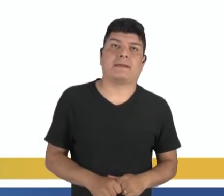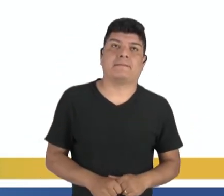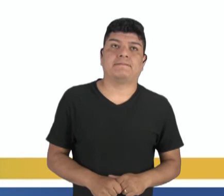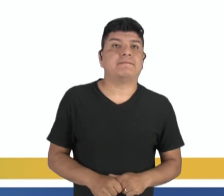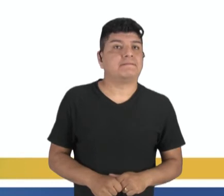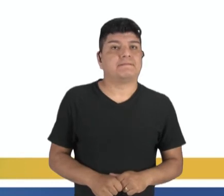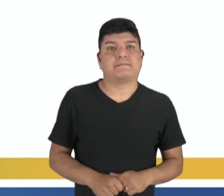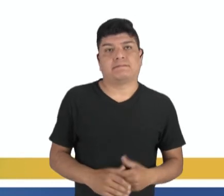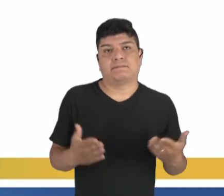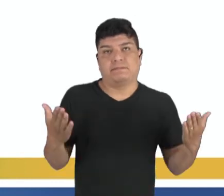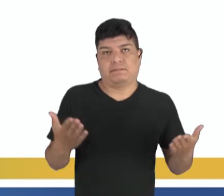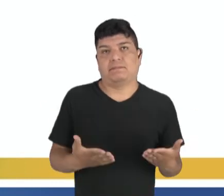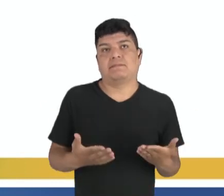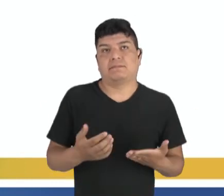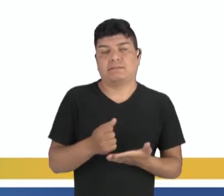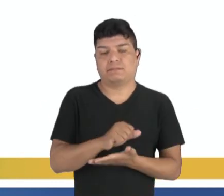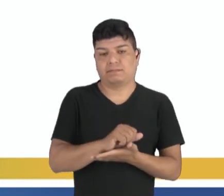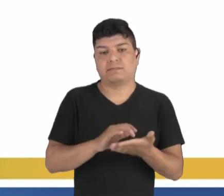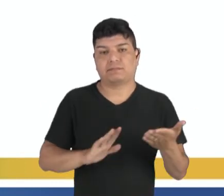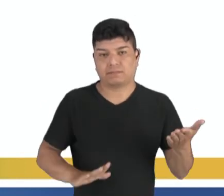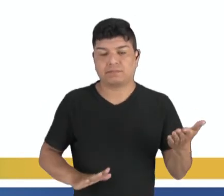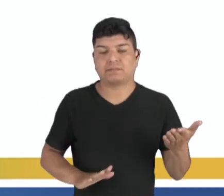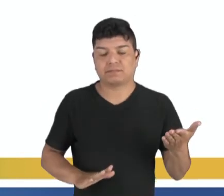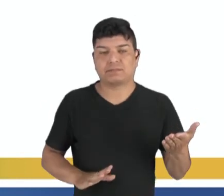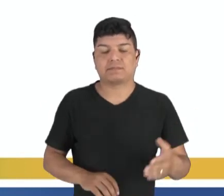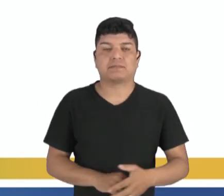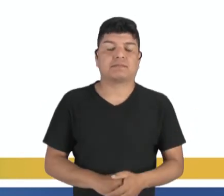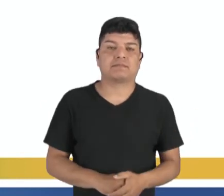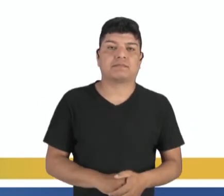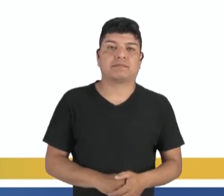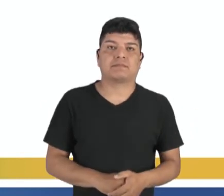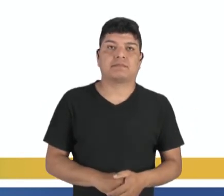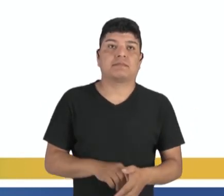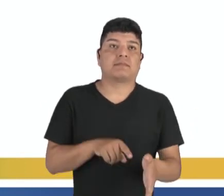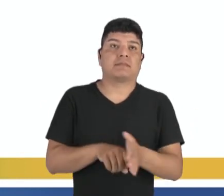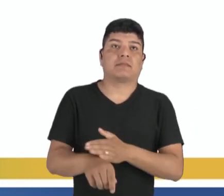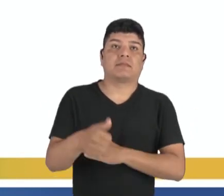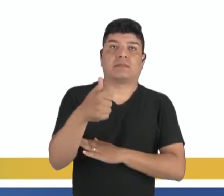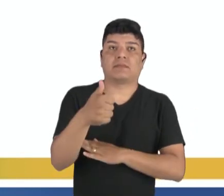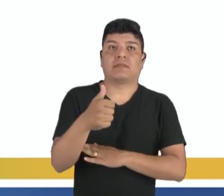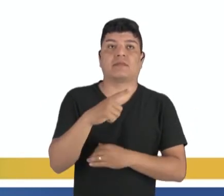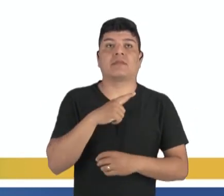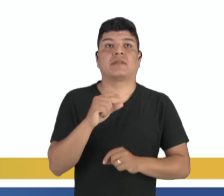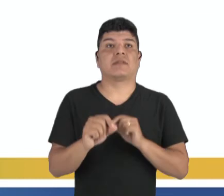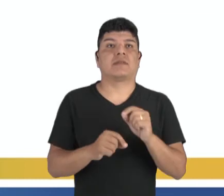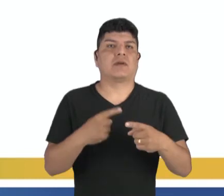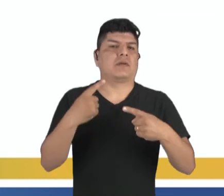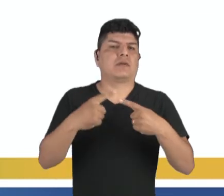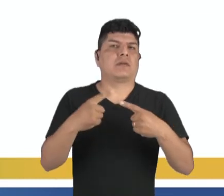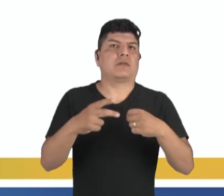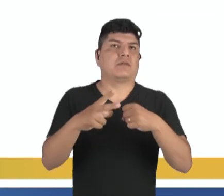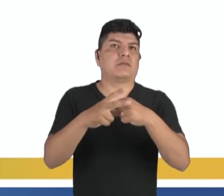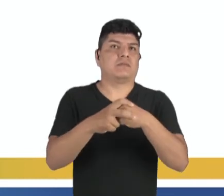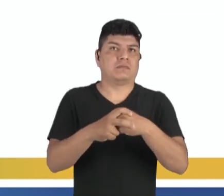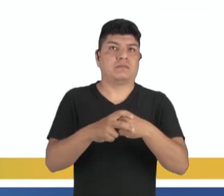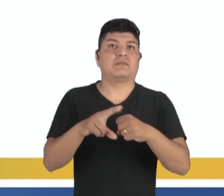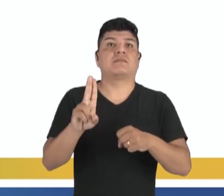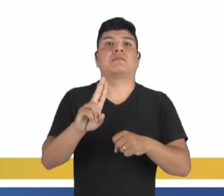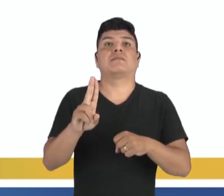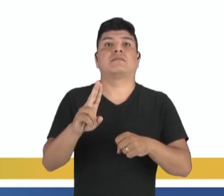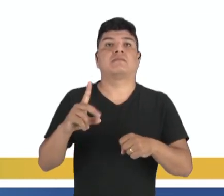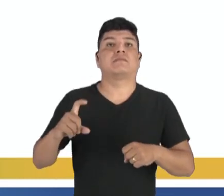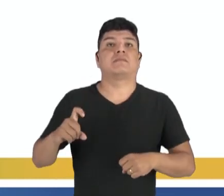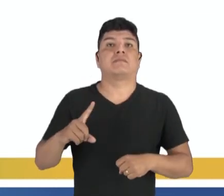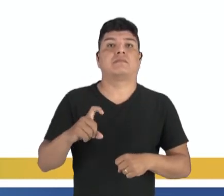aqui, para a gente fechar, a gente tem o nosso exercitando. Na nossa questão 1, a gente tem o seguinte: por que os vírus